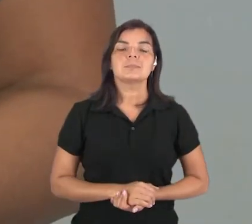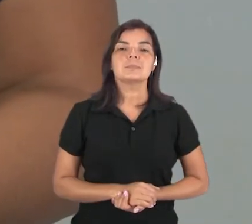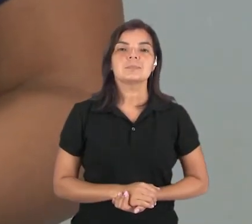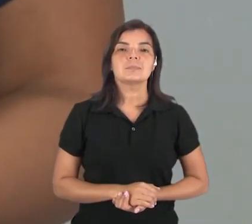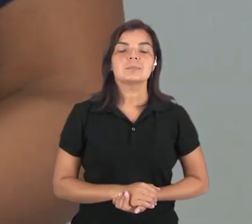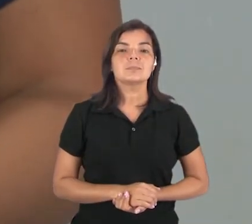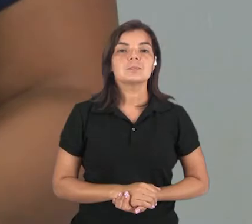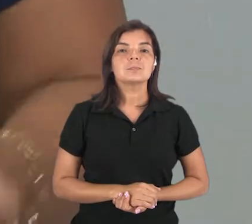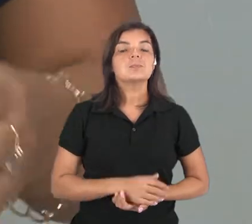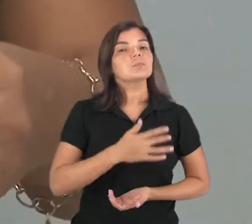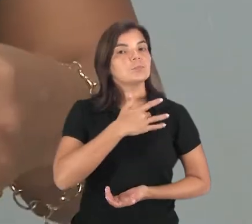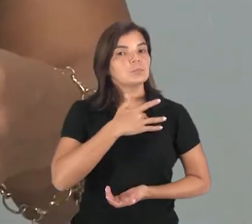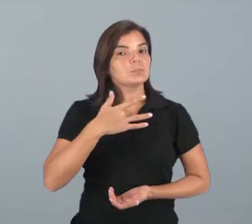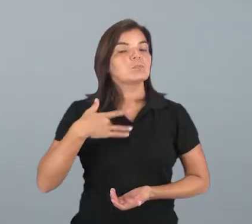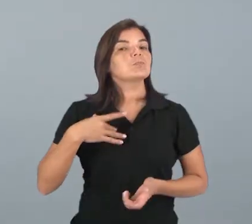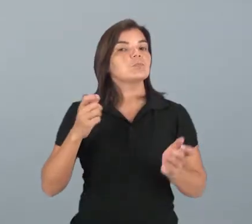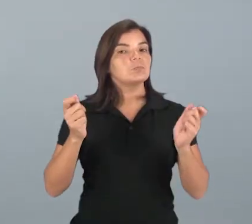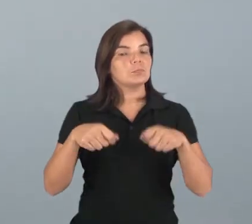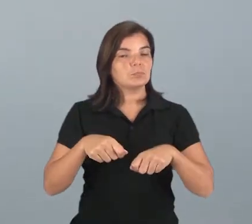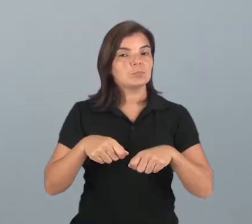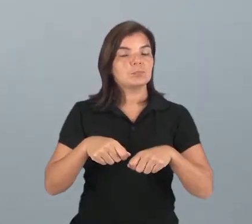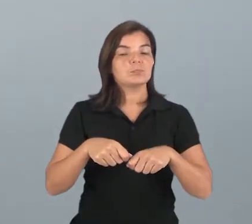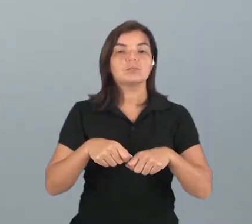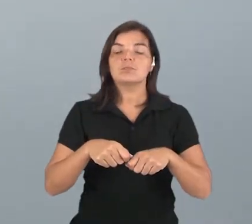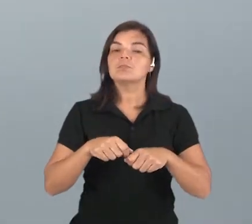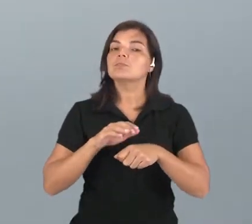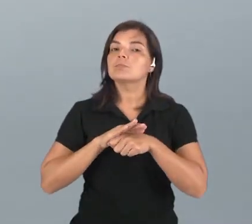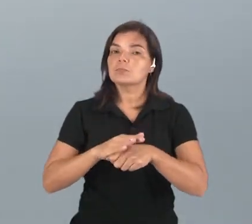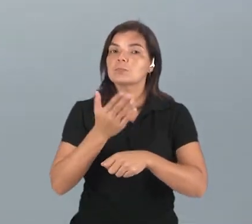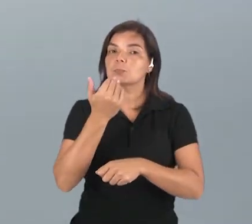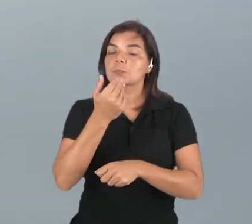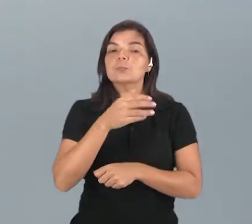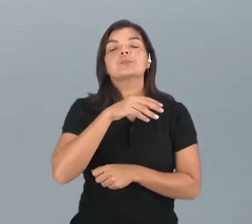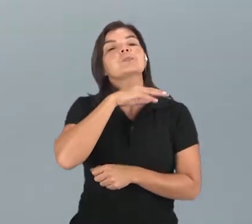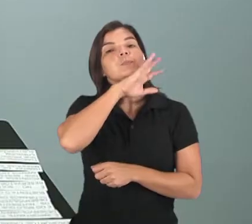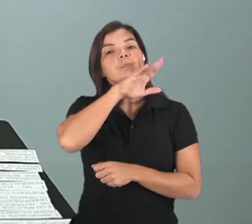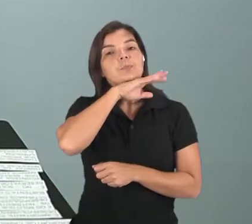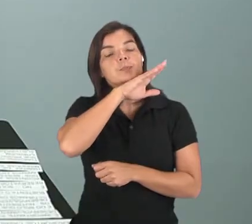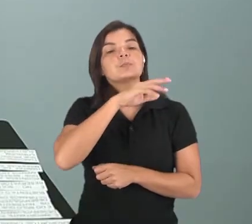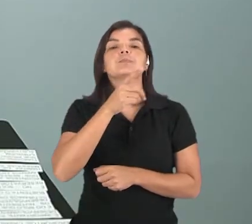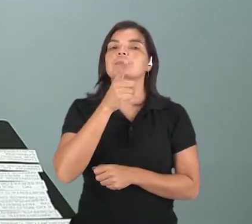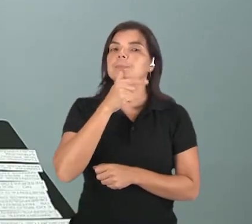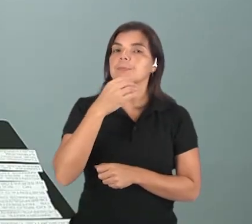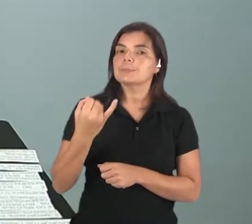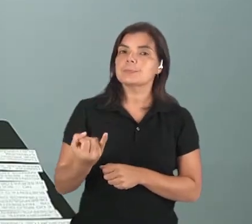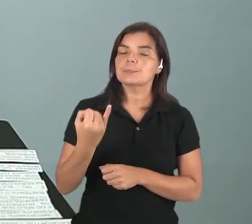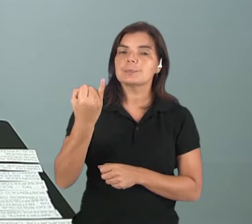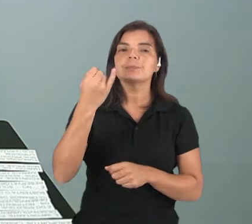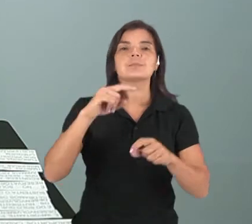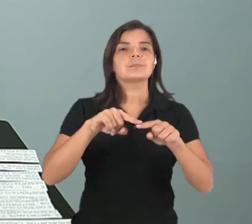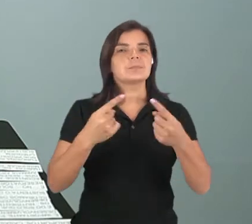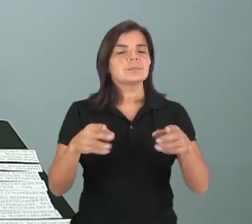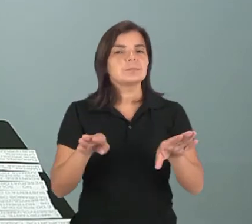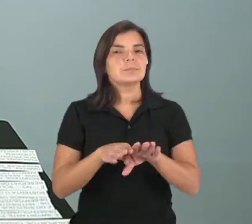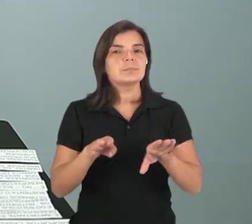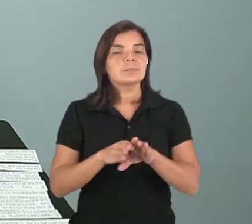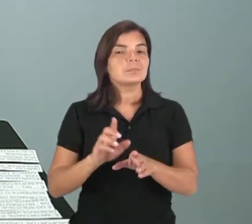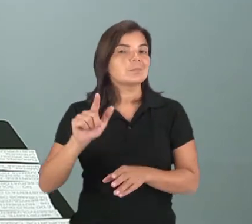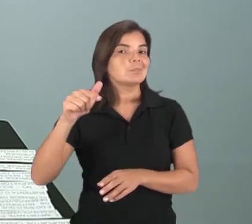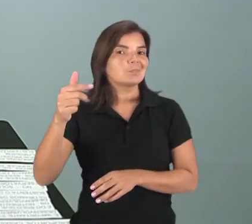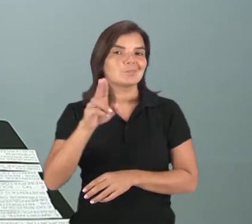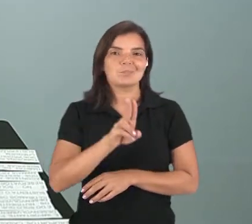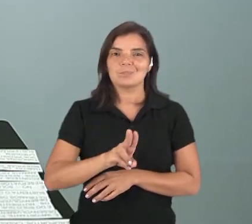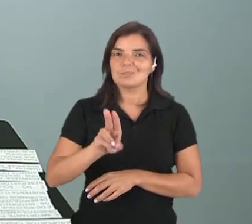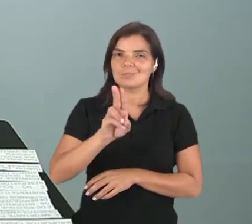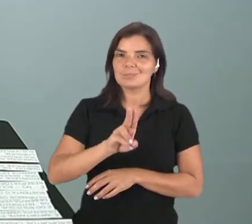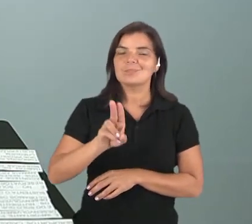a cresça saudável e possa alimentar os animais, a água é essencial. Mas também a água tem um outro